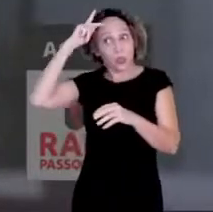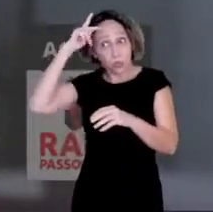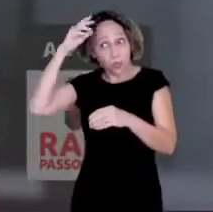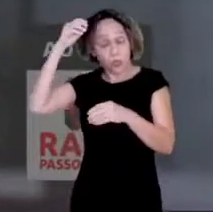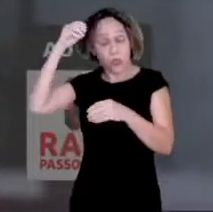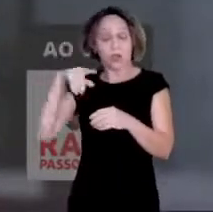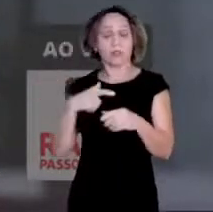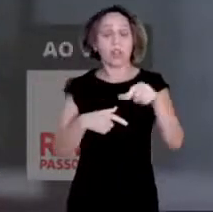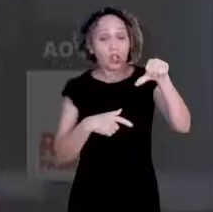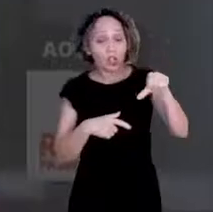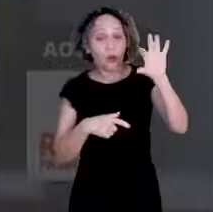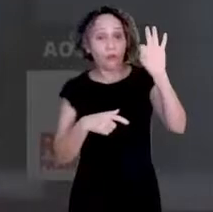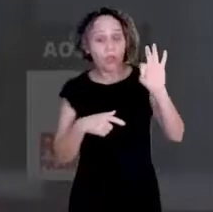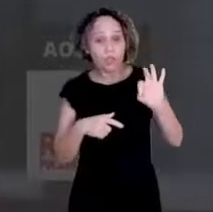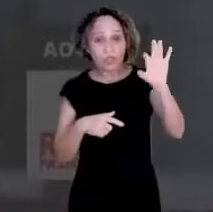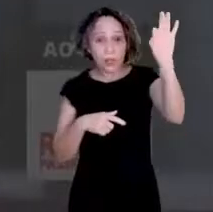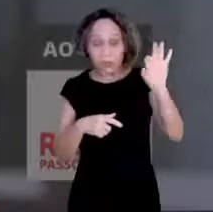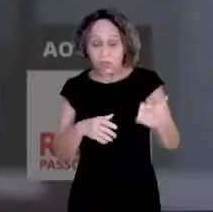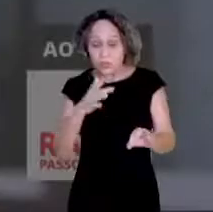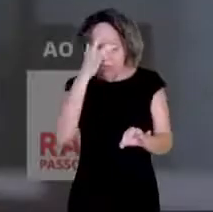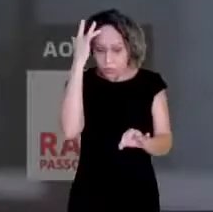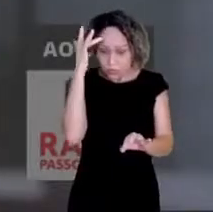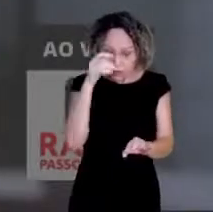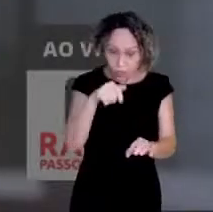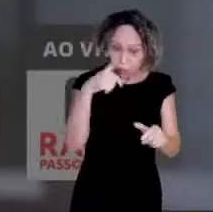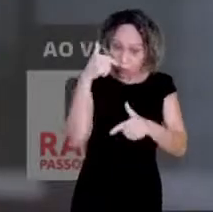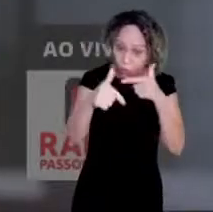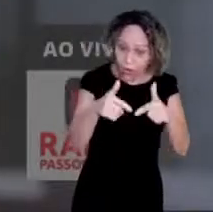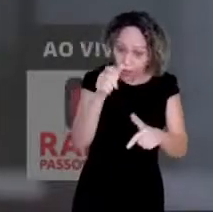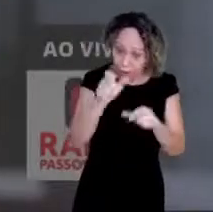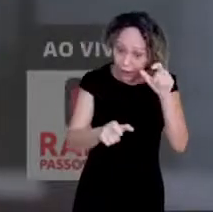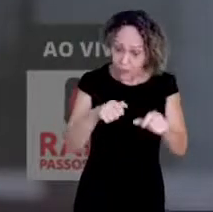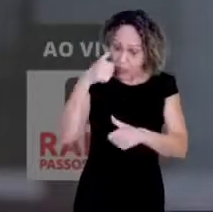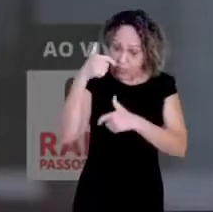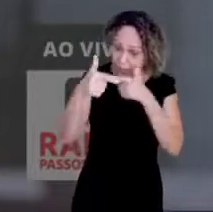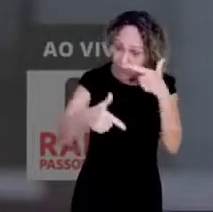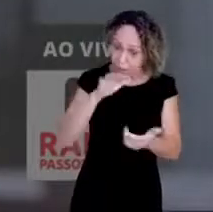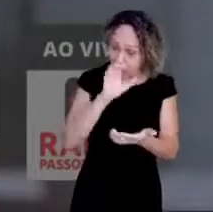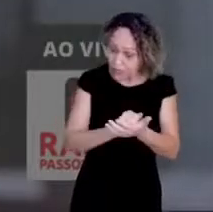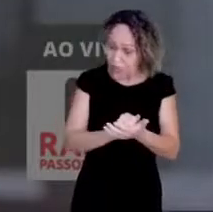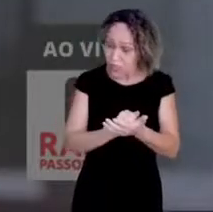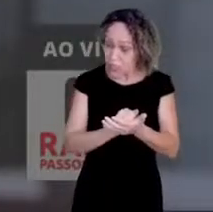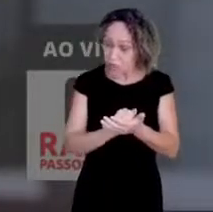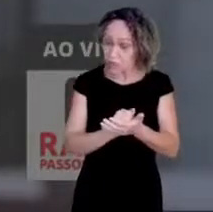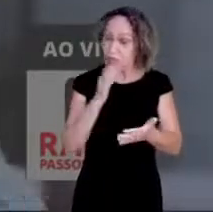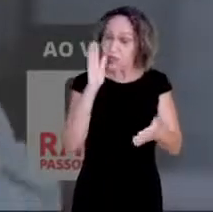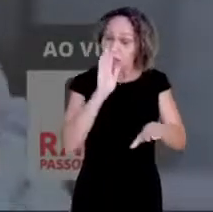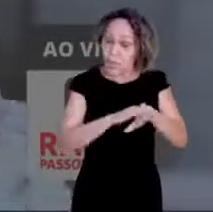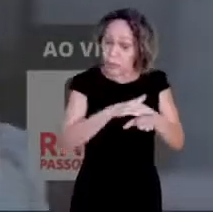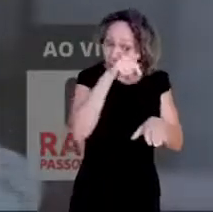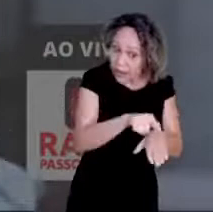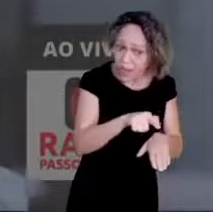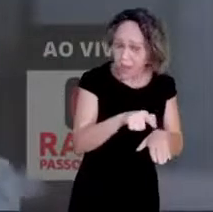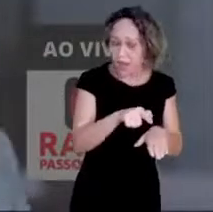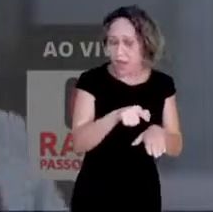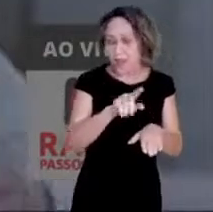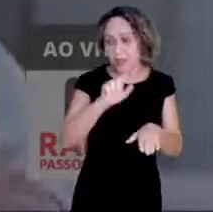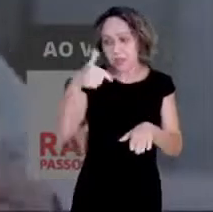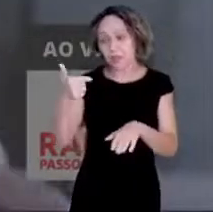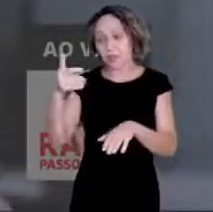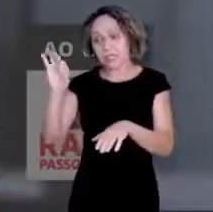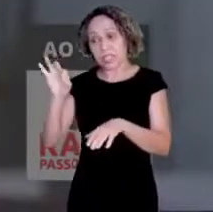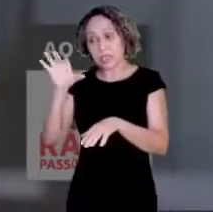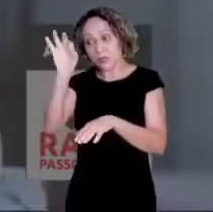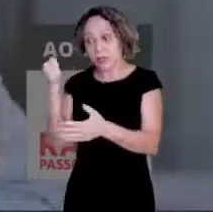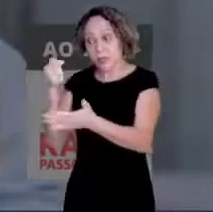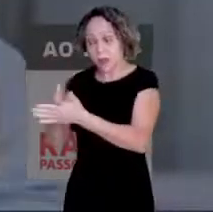na vida do povo trabalhador desse país. Sabe, se o cidadão quiser trabalhar no aplicativo, é um direito dele, mas o